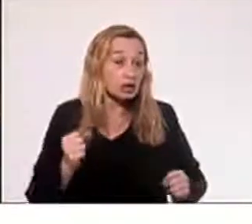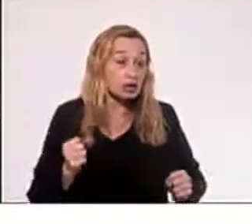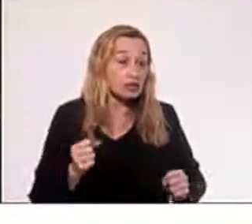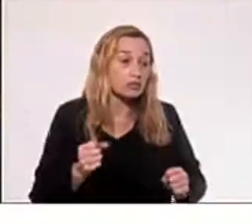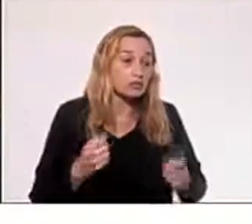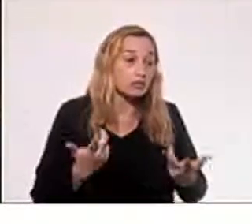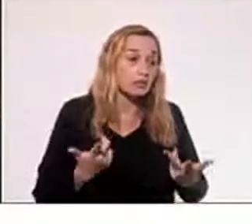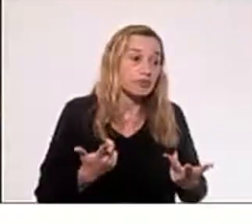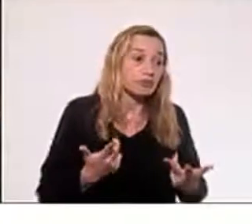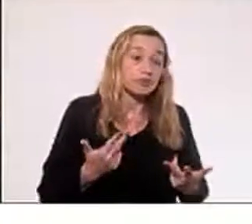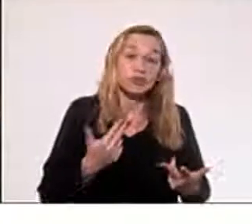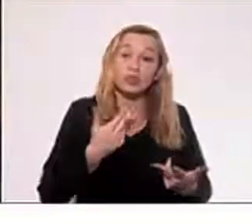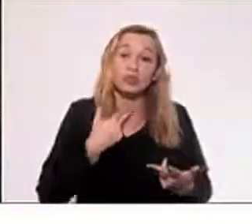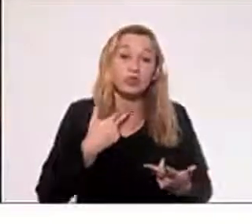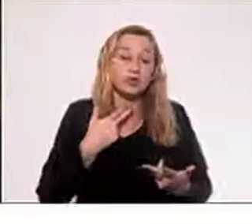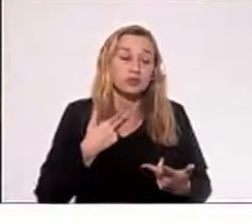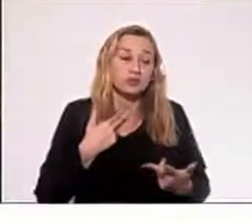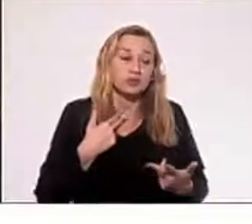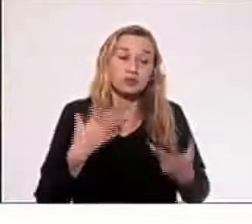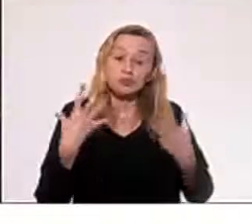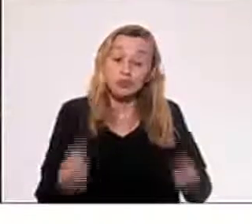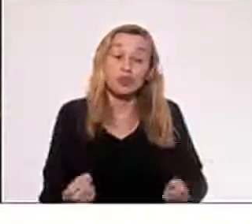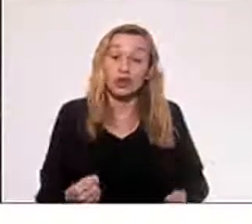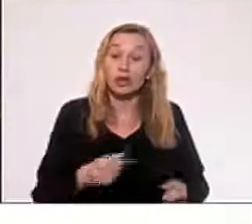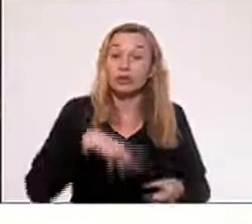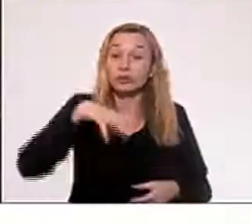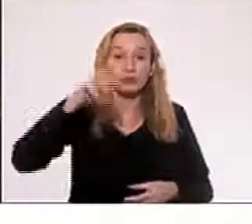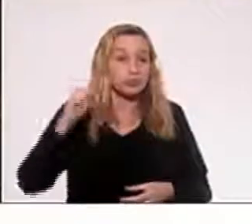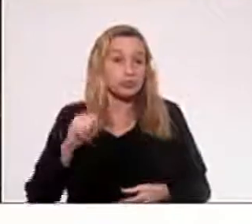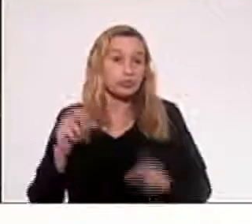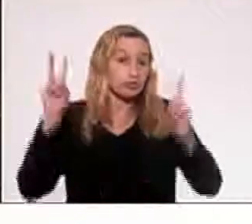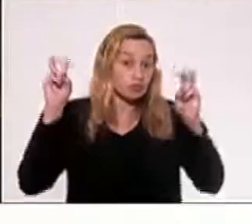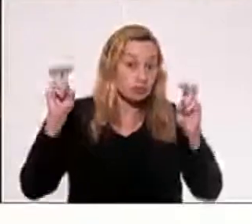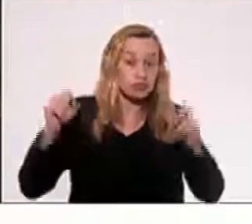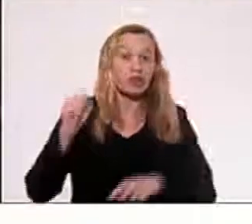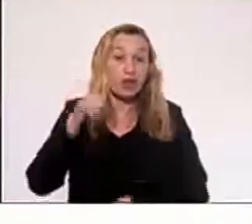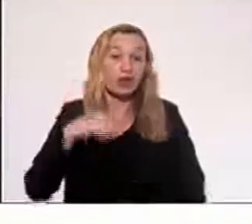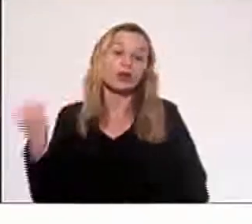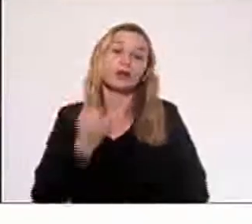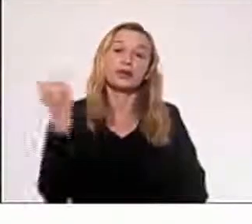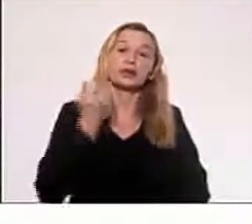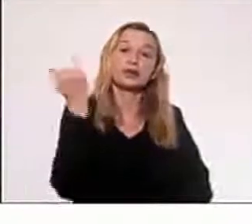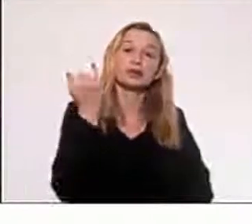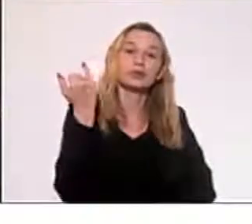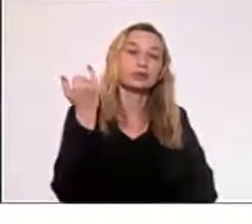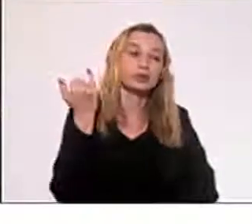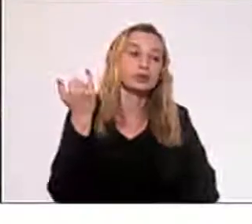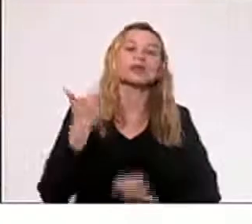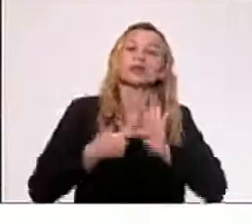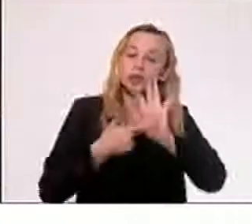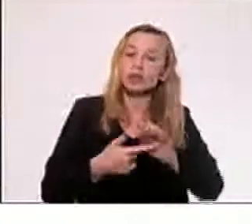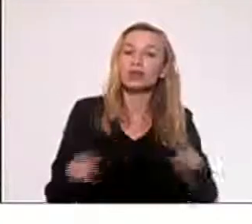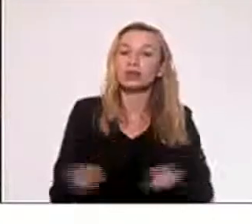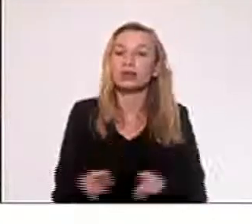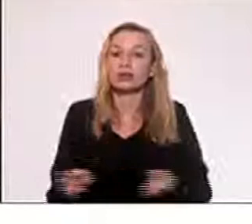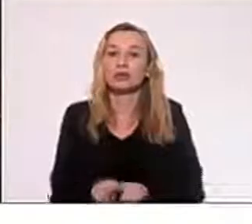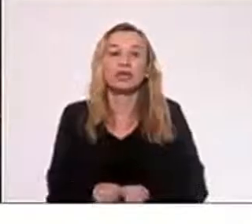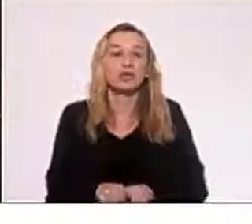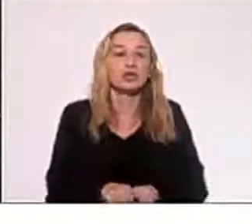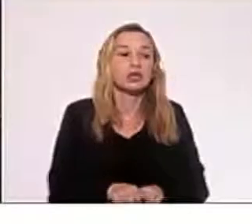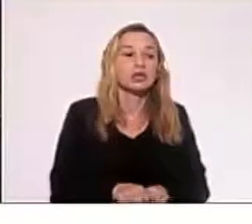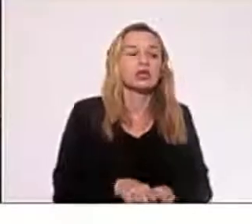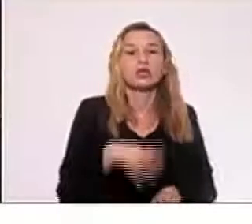pode naturalizar nunca esse tipo de situação. É importante trazer também